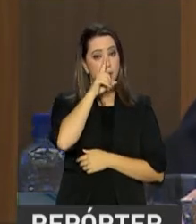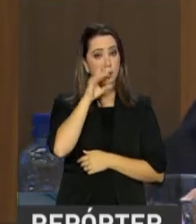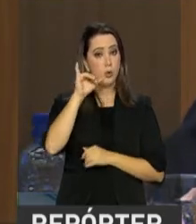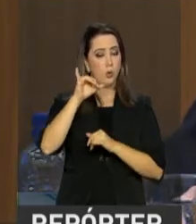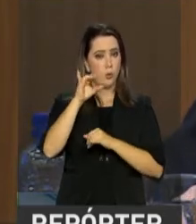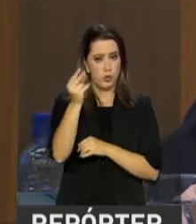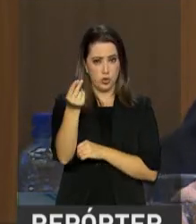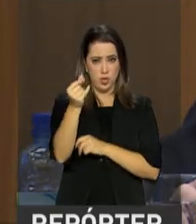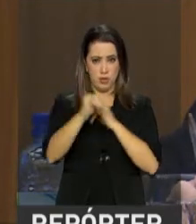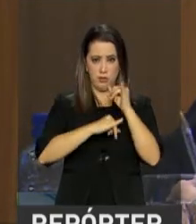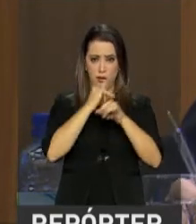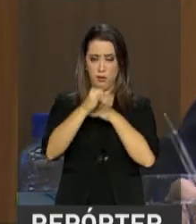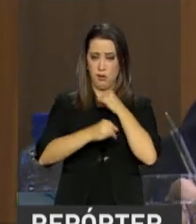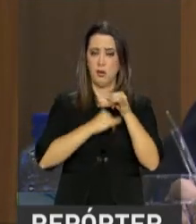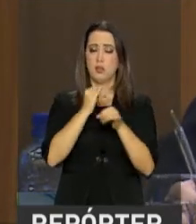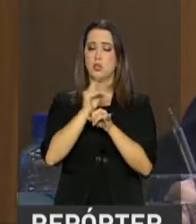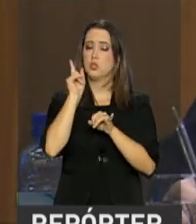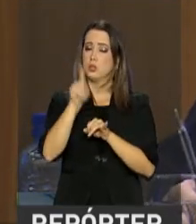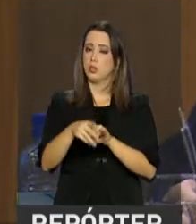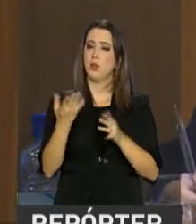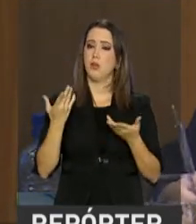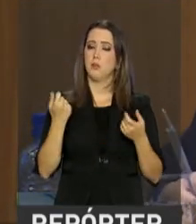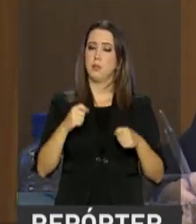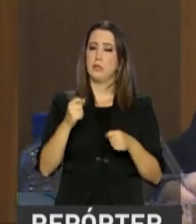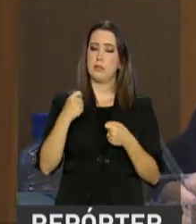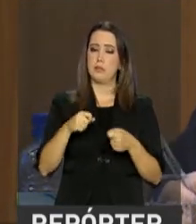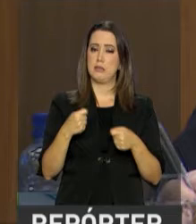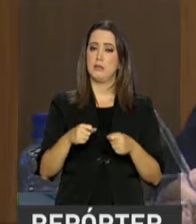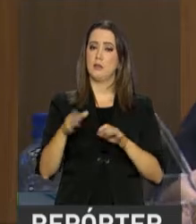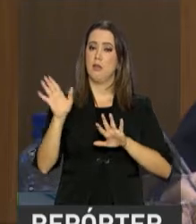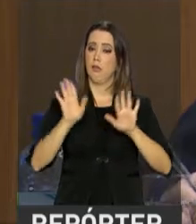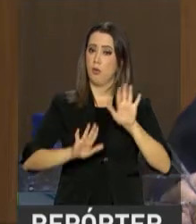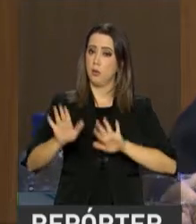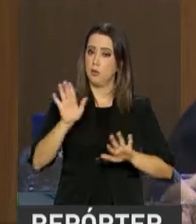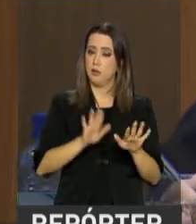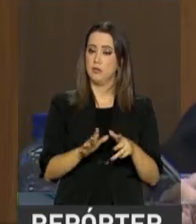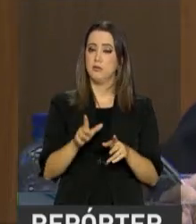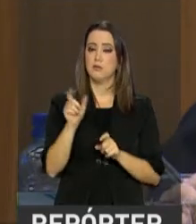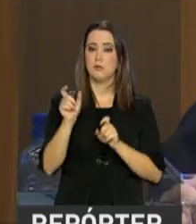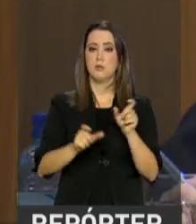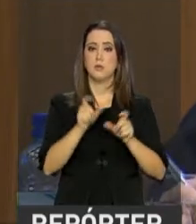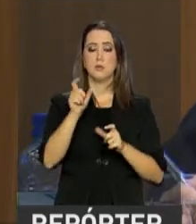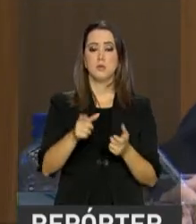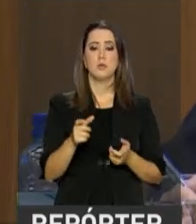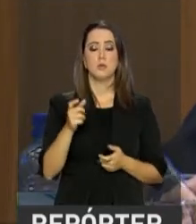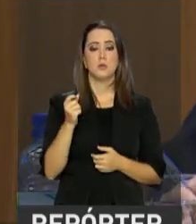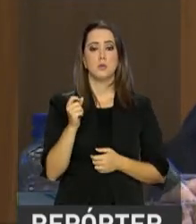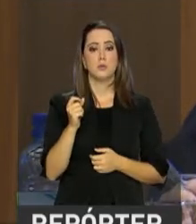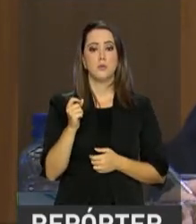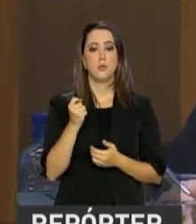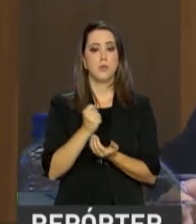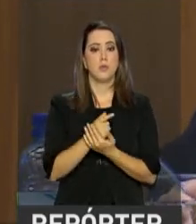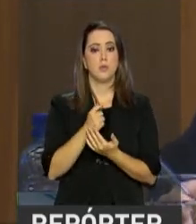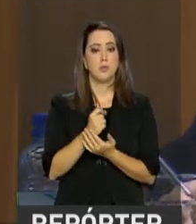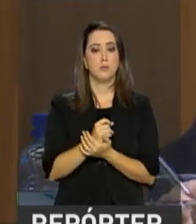risco é algo que tem que ser levado em consideração para aqueles que